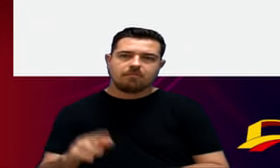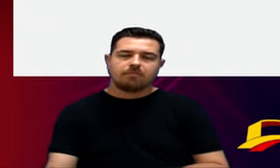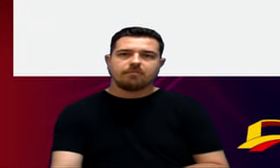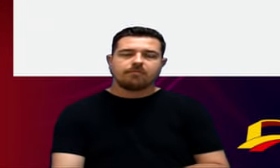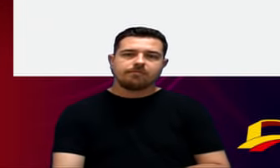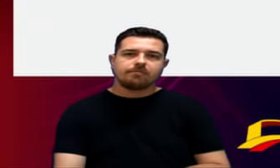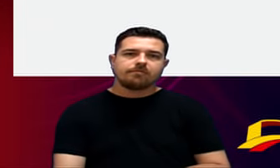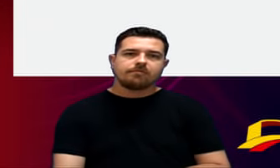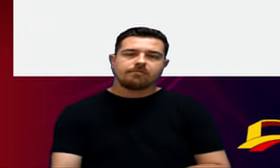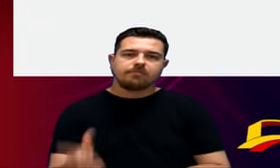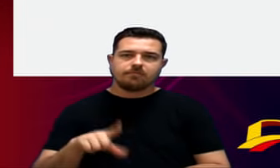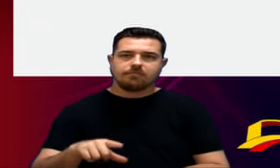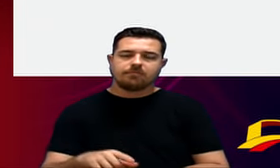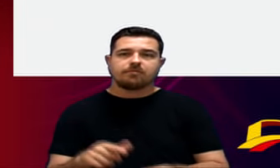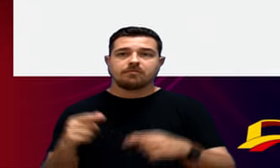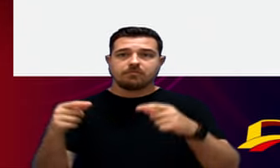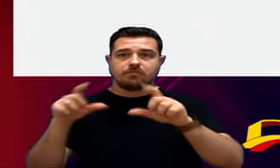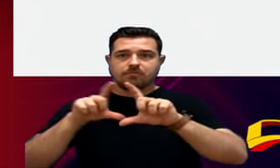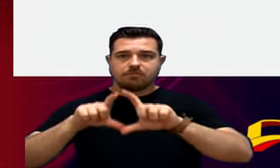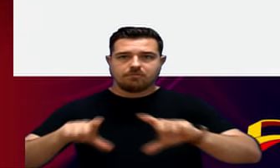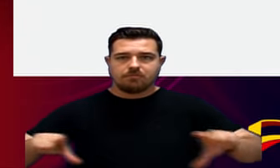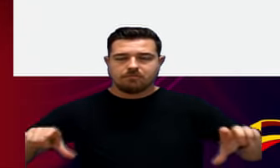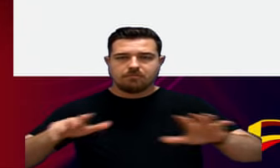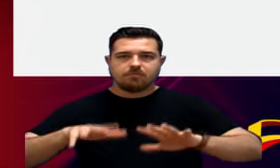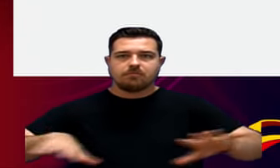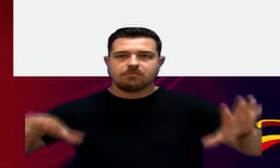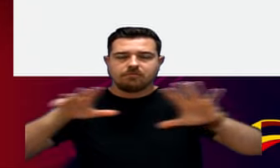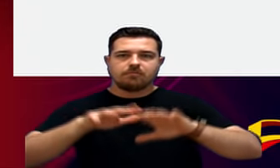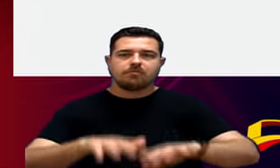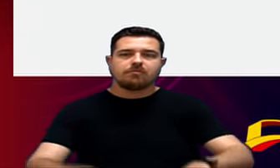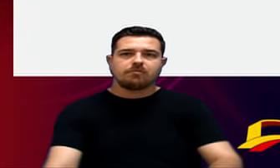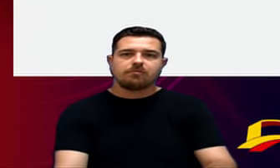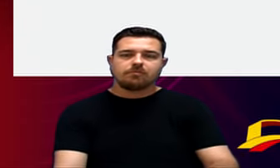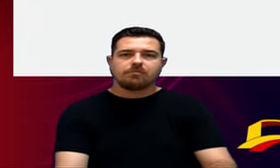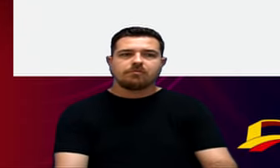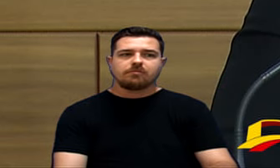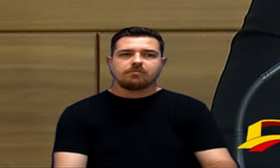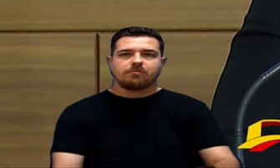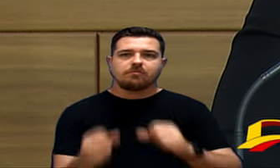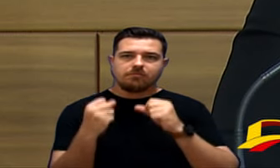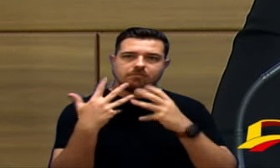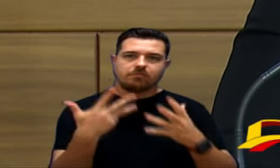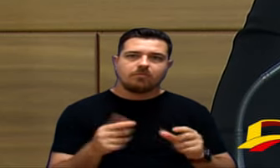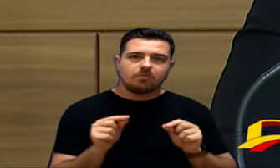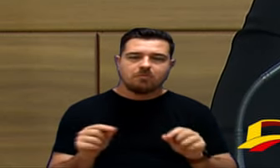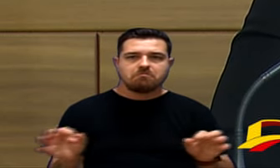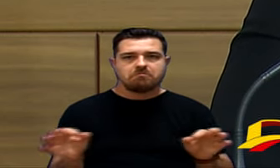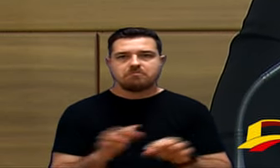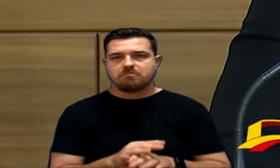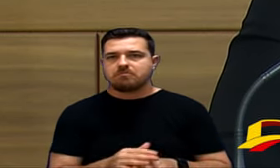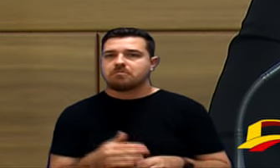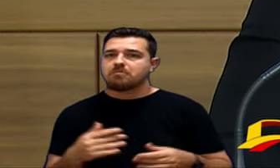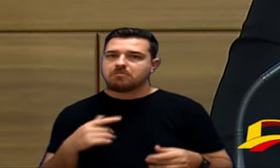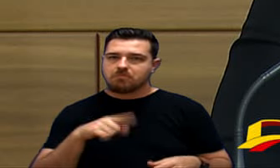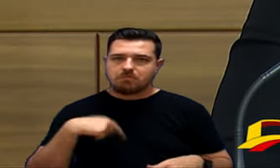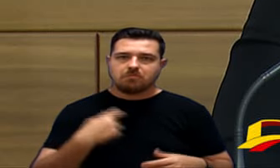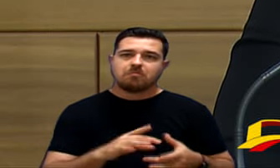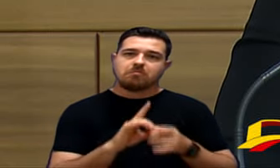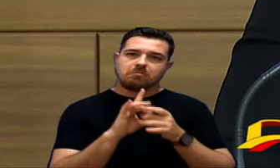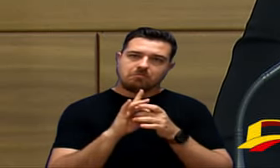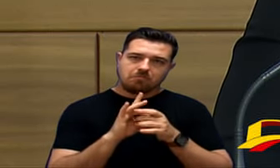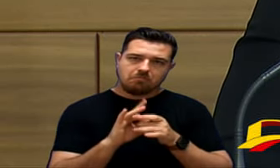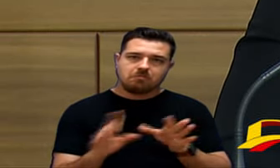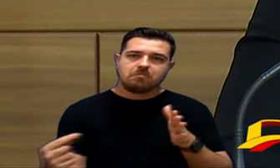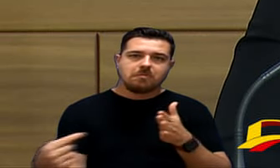41.90 então em linhas Gerais e excelências e basicamente isso nós colocamos à disposição para